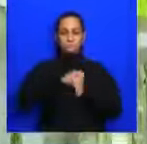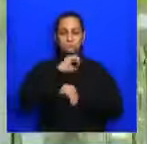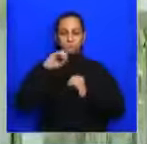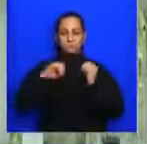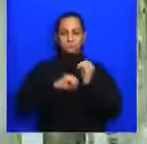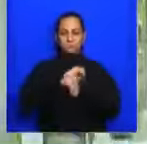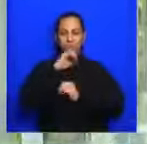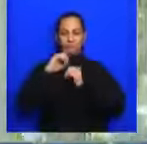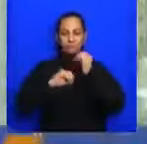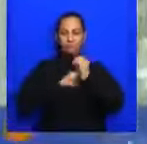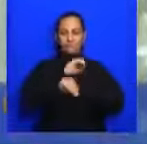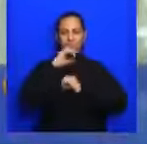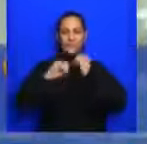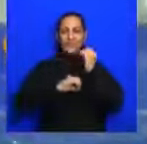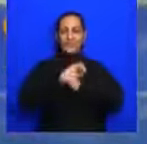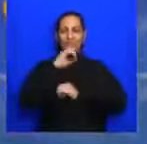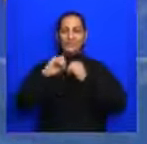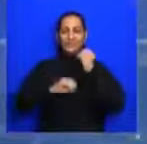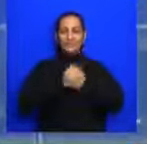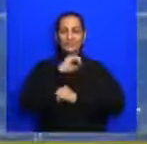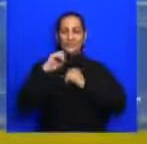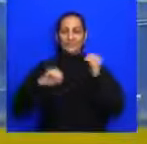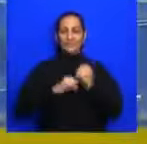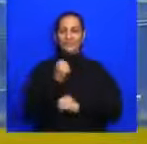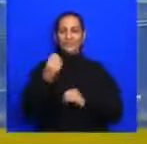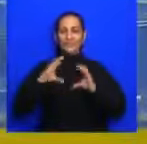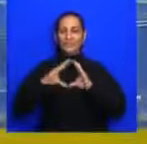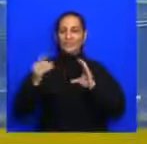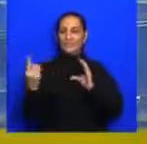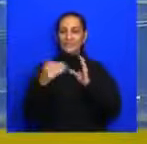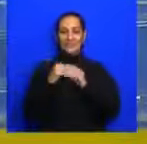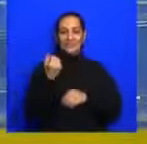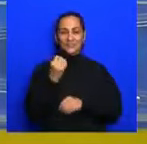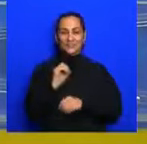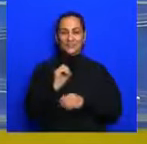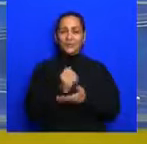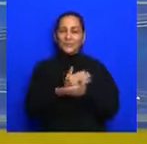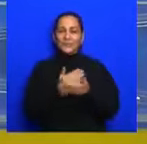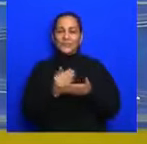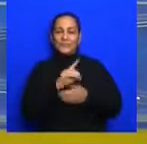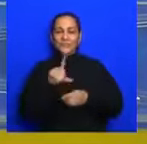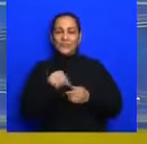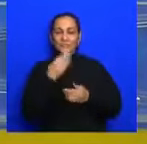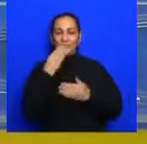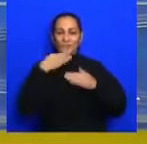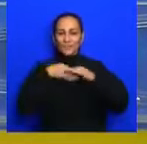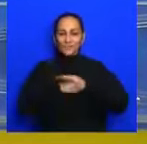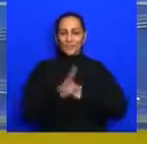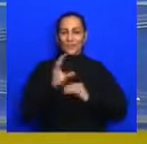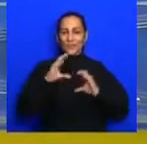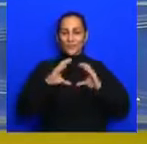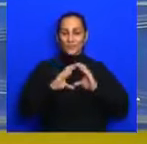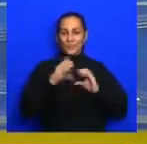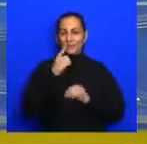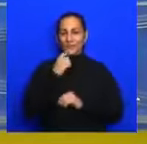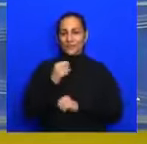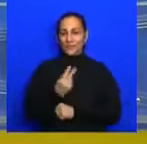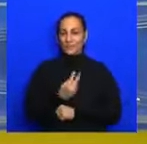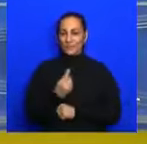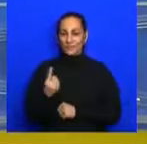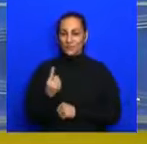Globo carregado, embaralhando. 80 bolas numeradas de 0 a 80. Começando o sorteio da Time Mania. Bola